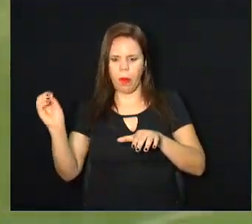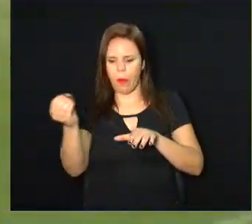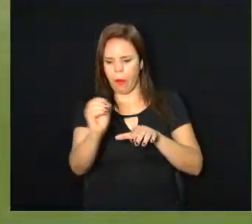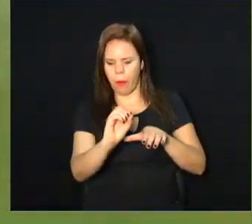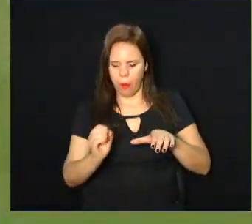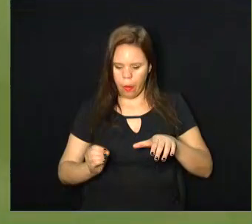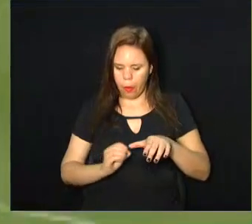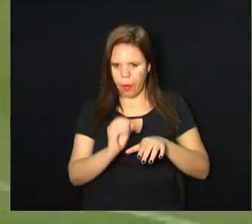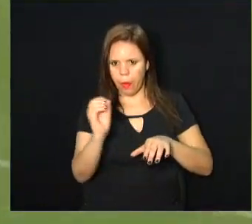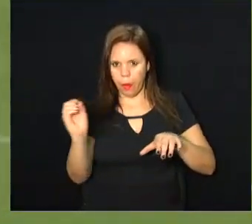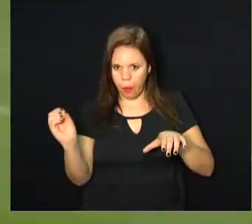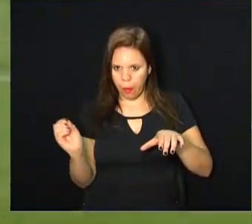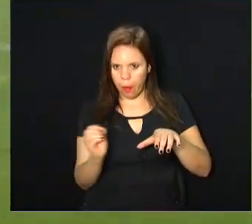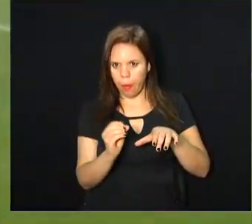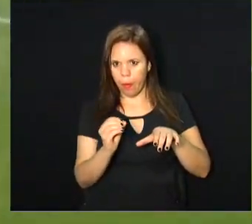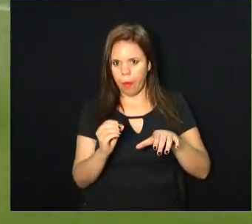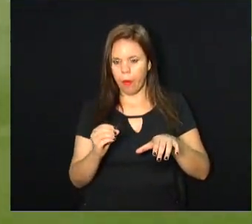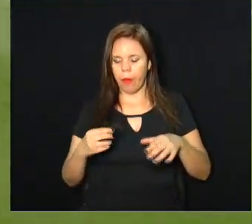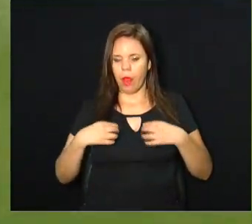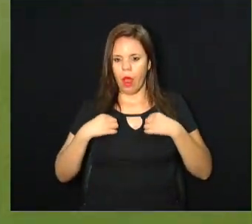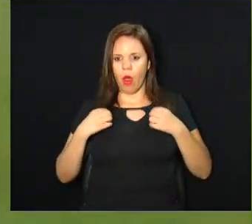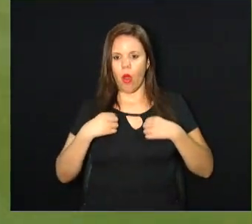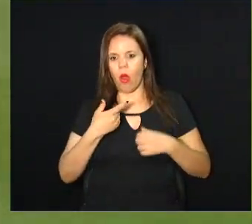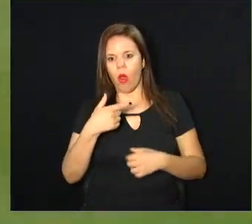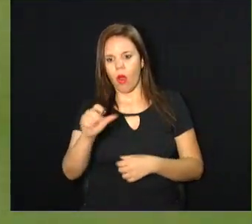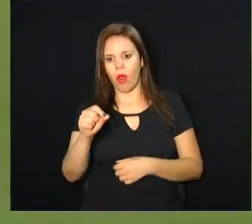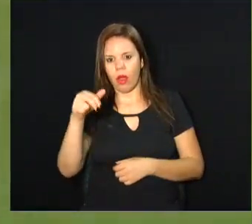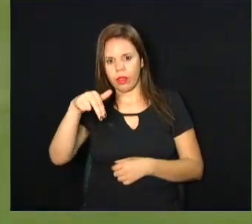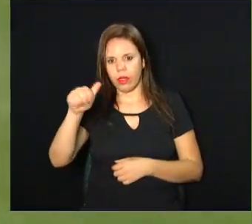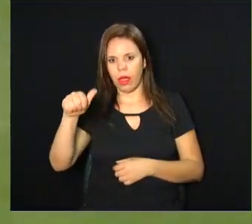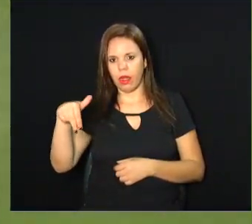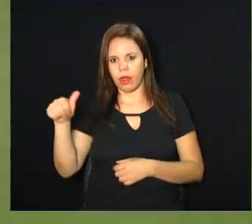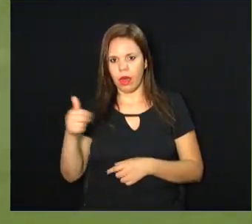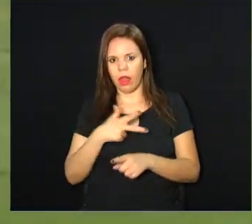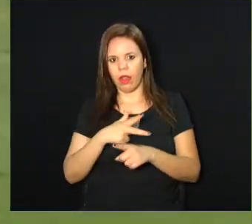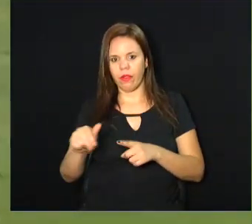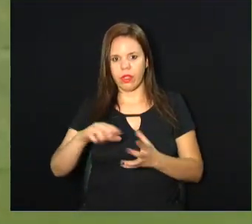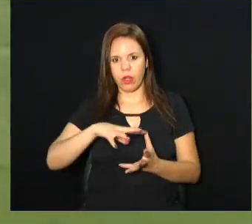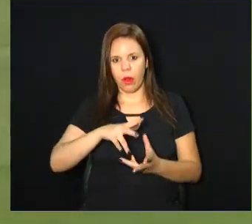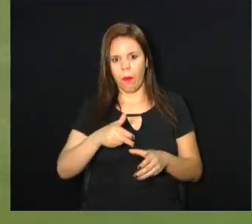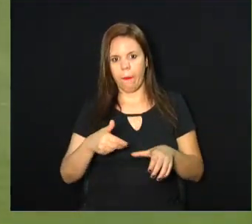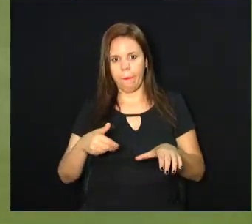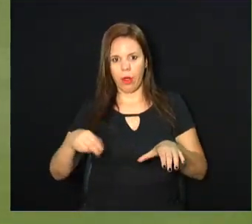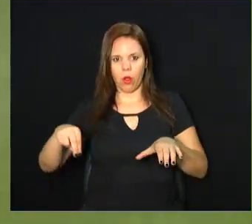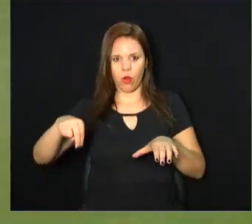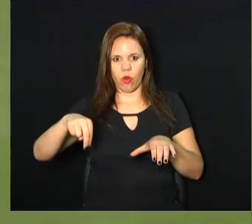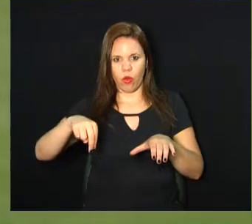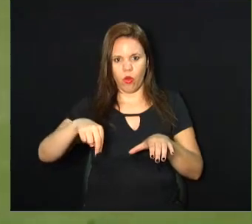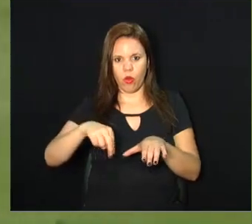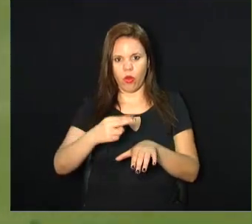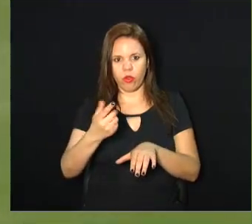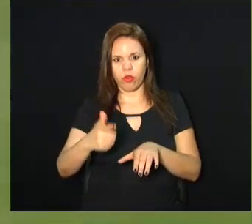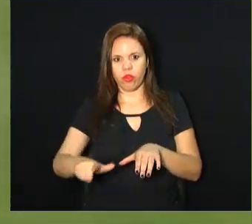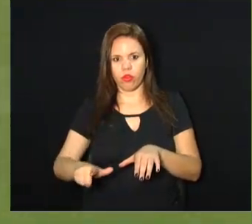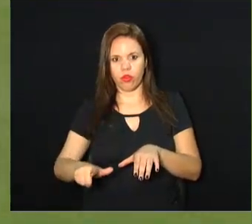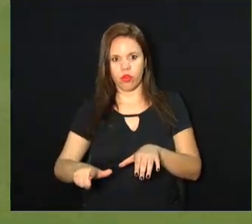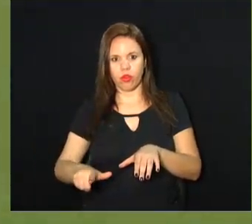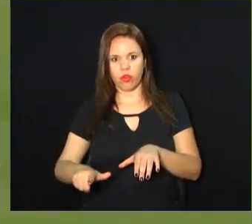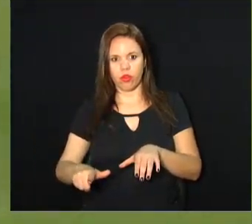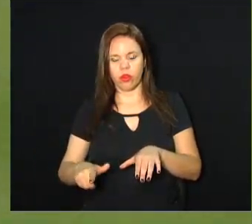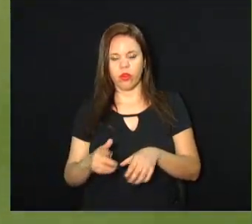valeu a persistência da camisa 10, a Naná, que recuperou a bola e cruzou de novo. A zaga